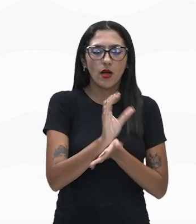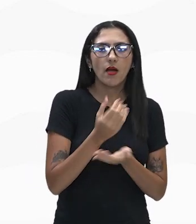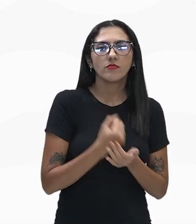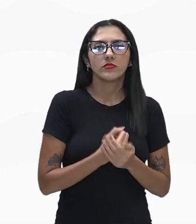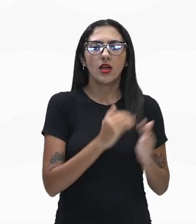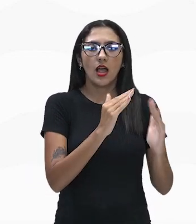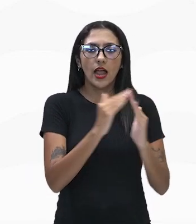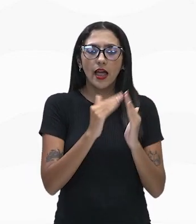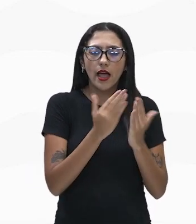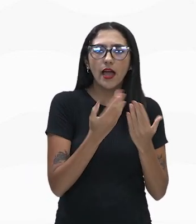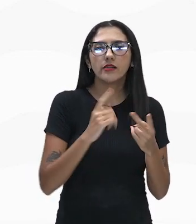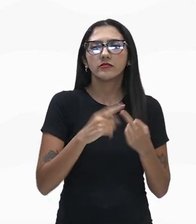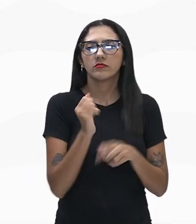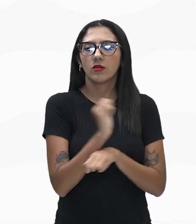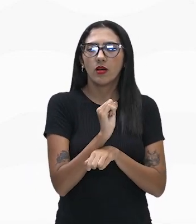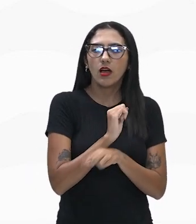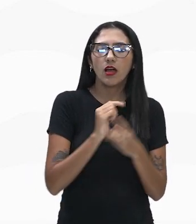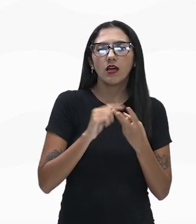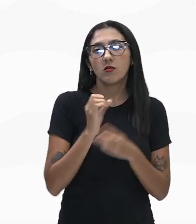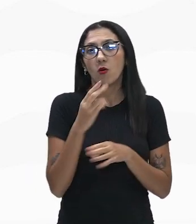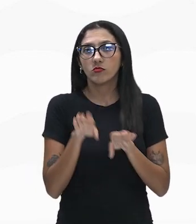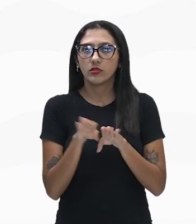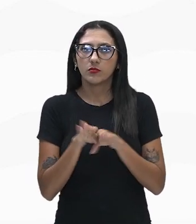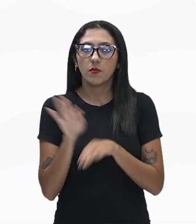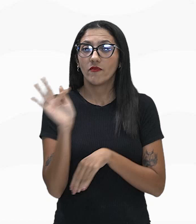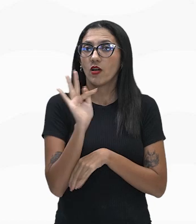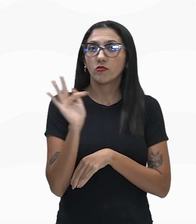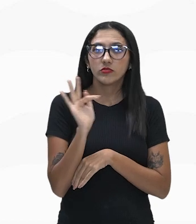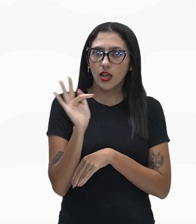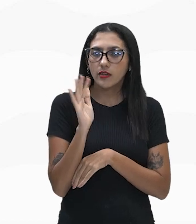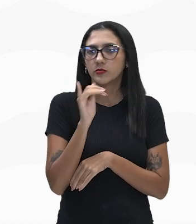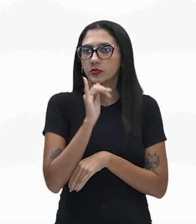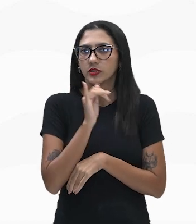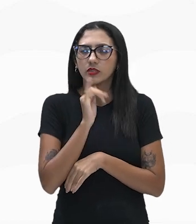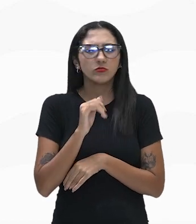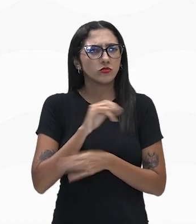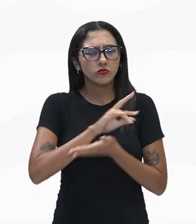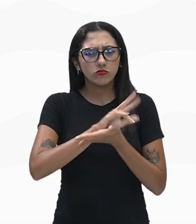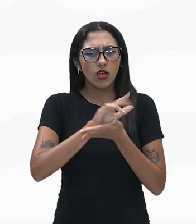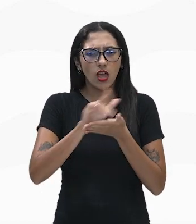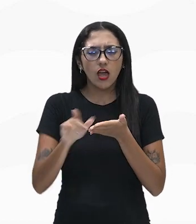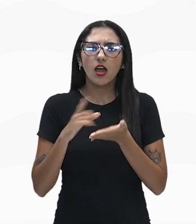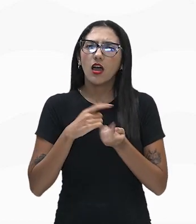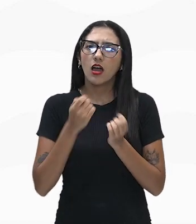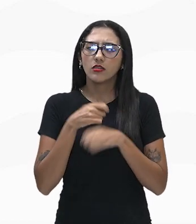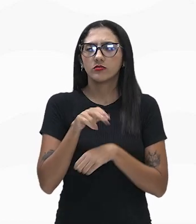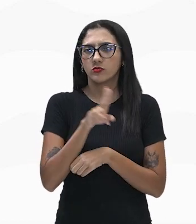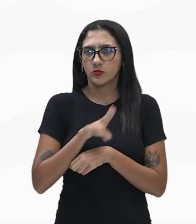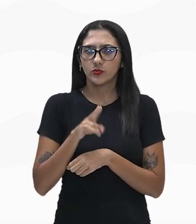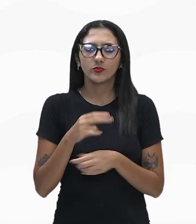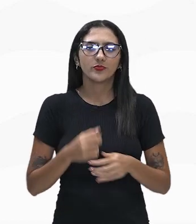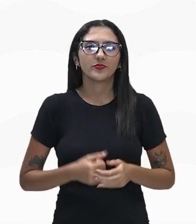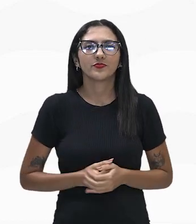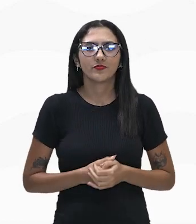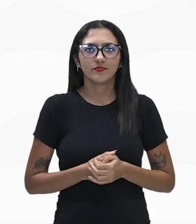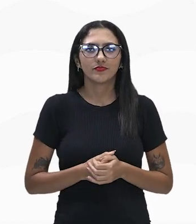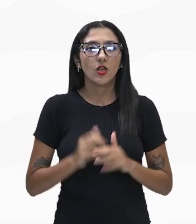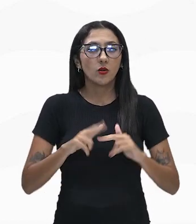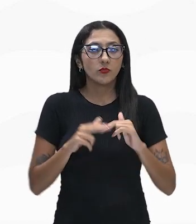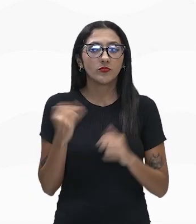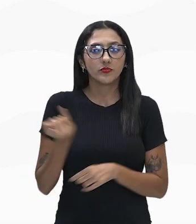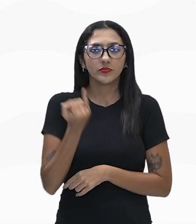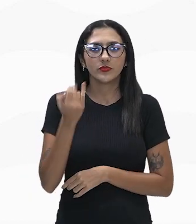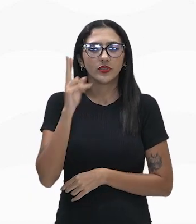automóvel ou mesmo custear um curso superior, tudo por meio de financiamento. É importante lembrar que nesse tipo